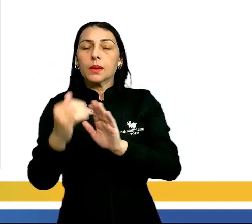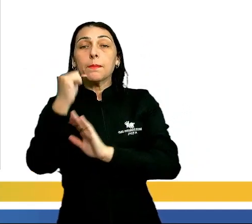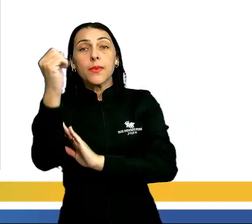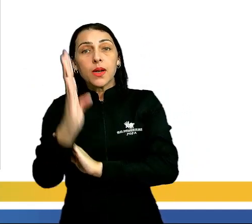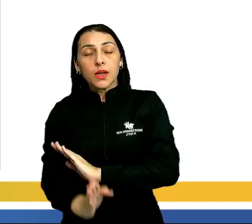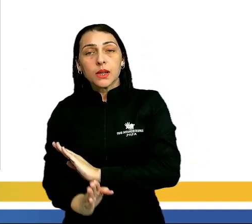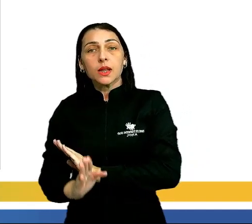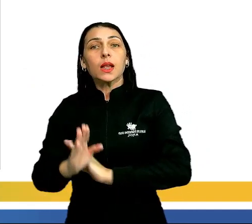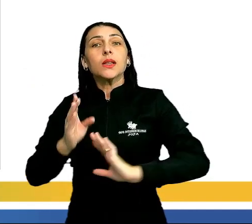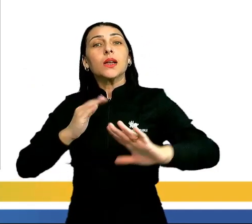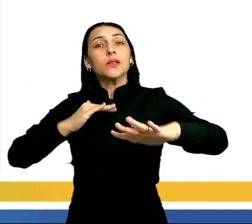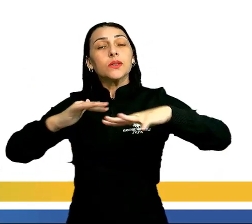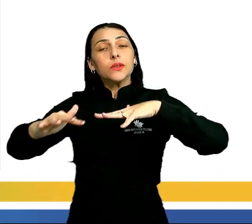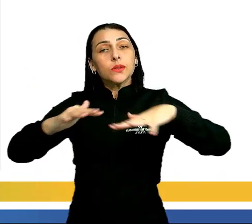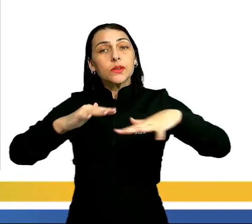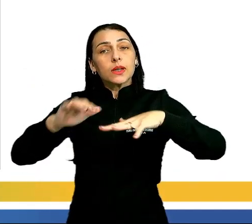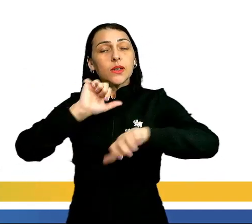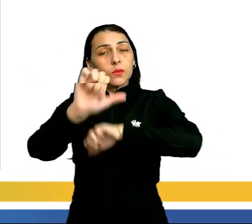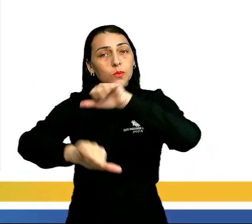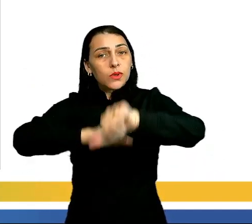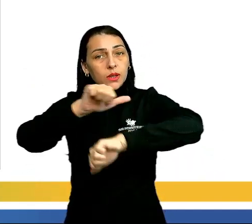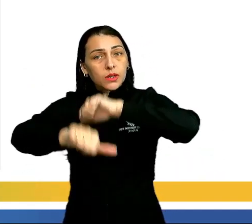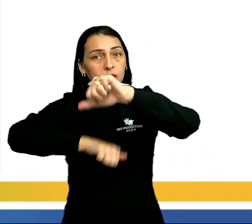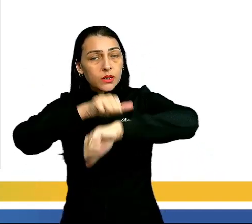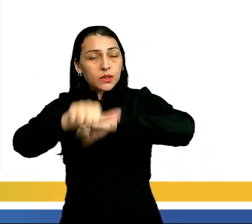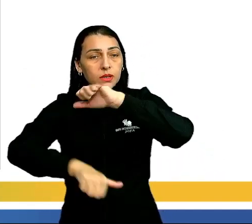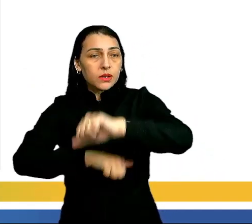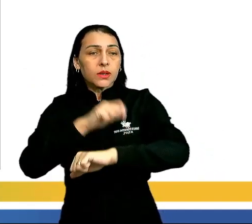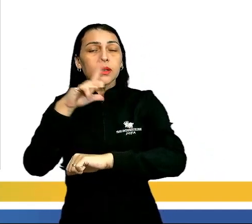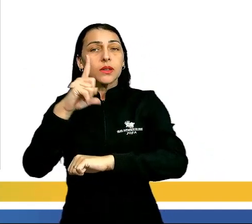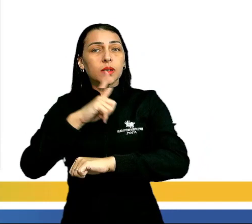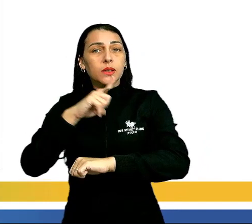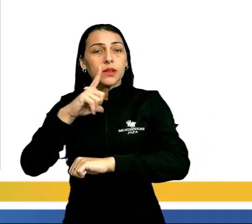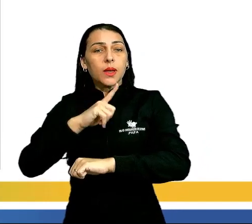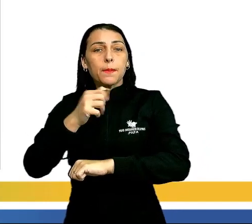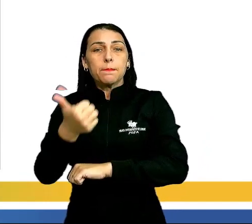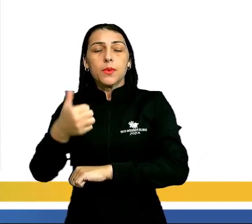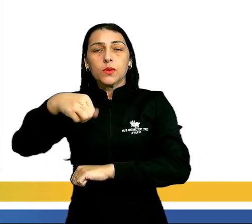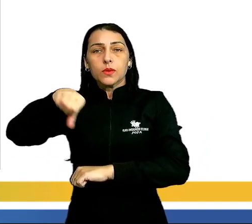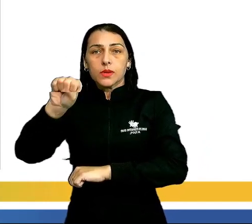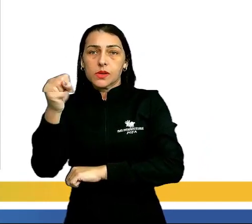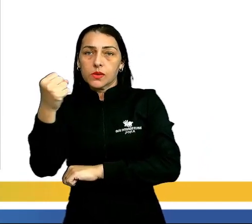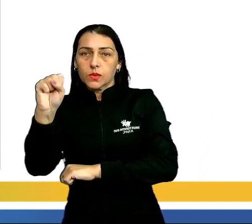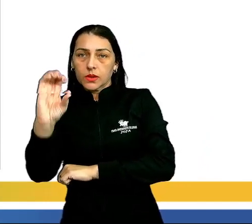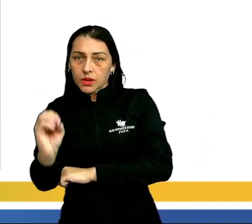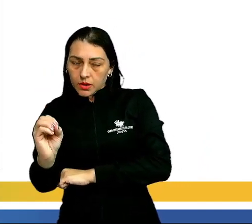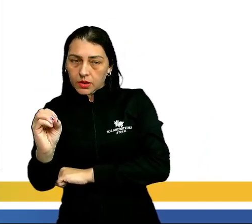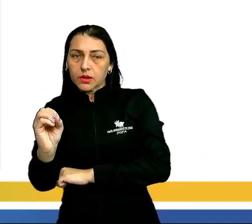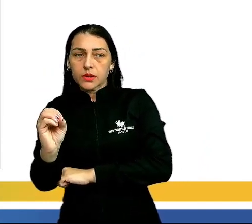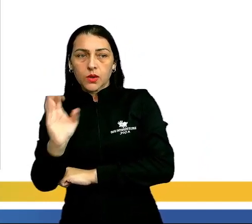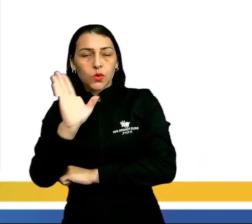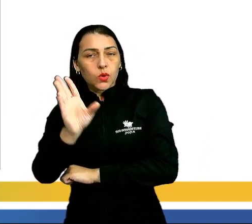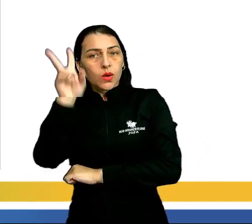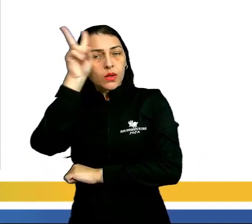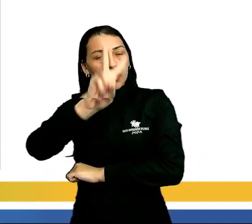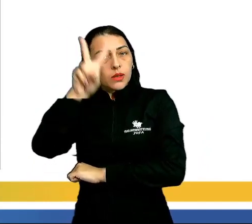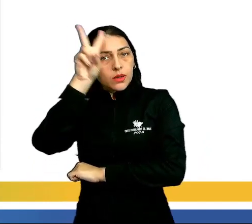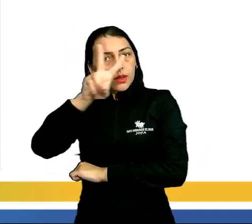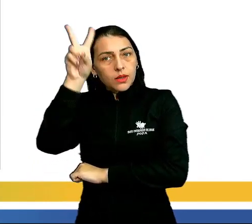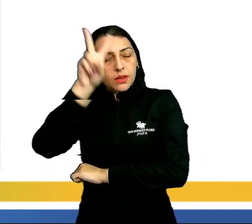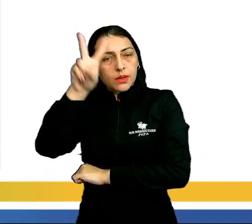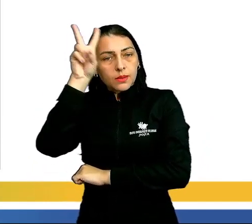ao longo dessa dinâmica, ao longo dessas mudanças. Então, aqui nós temos em 1980, só